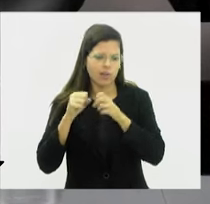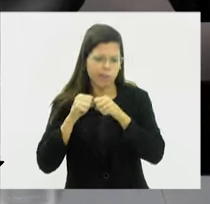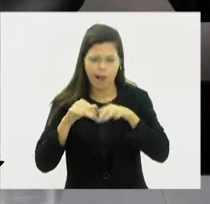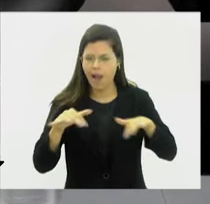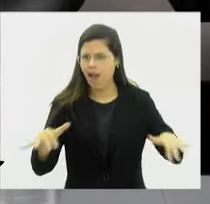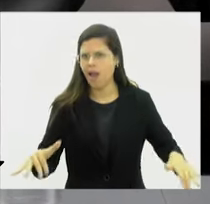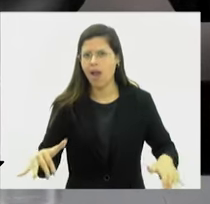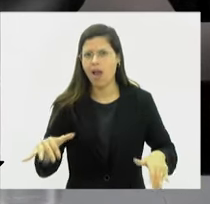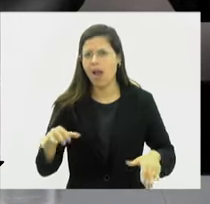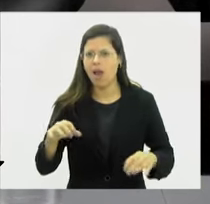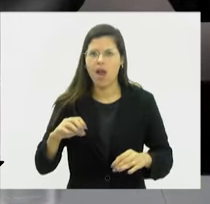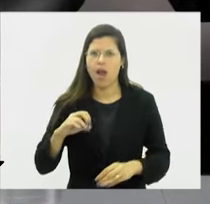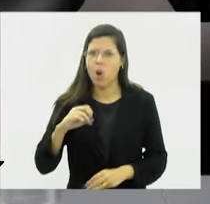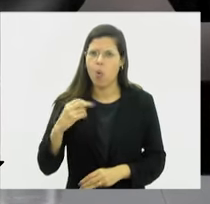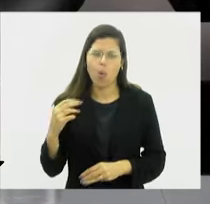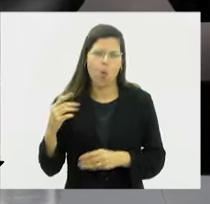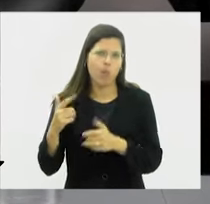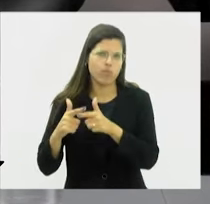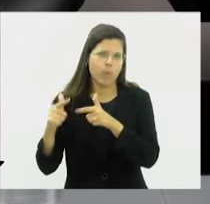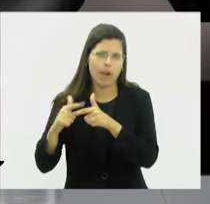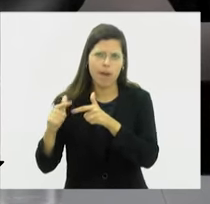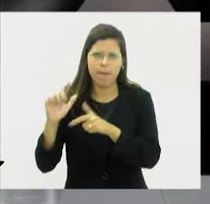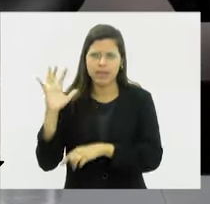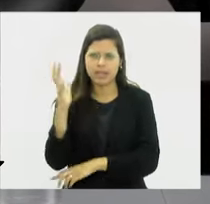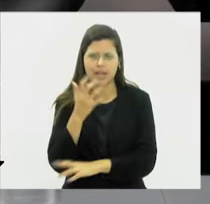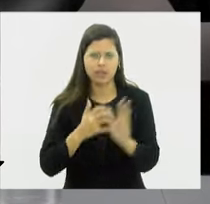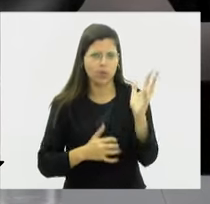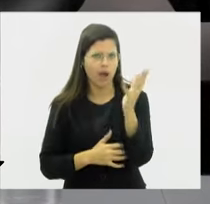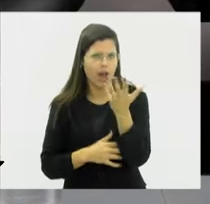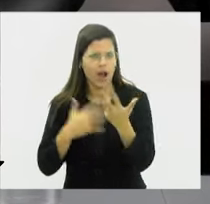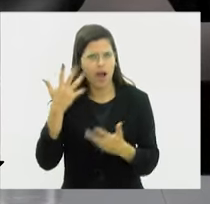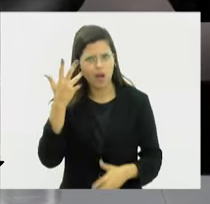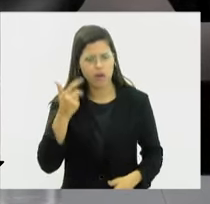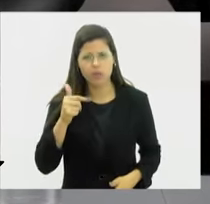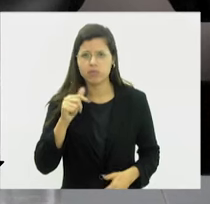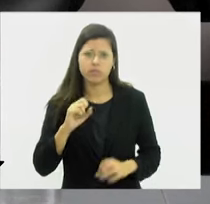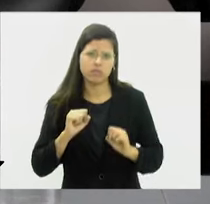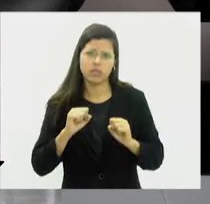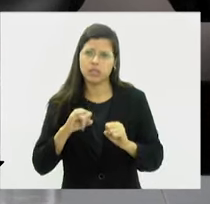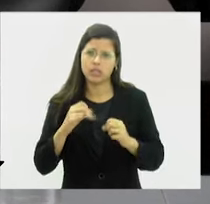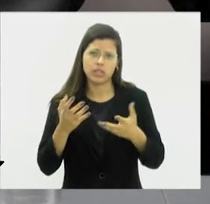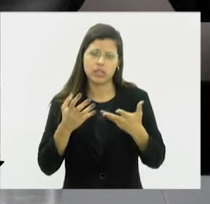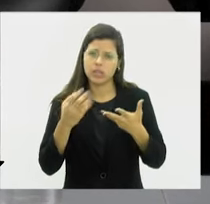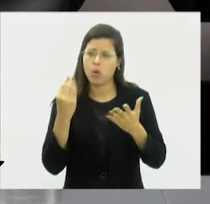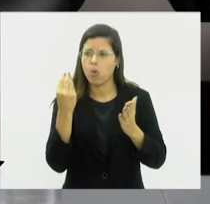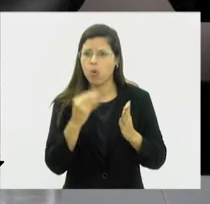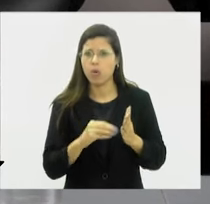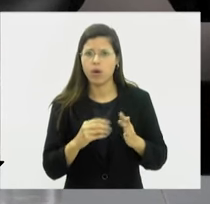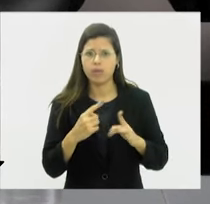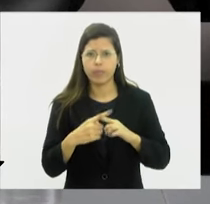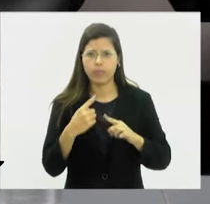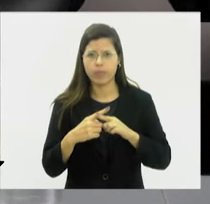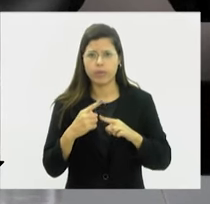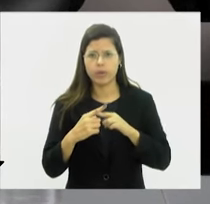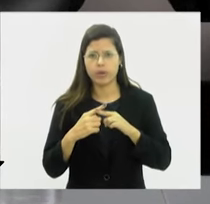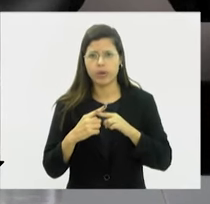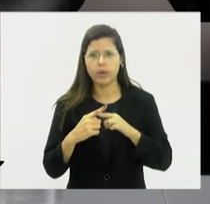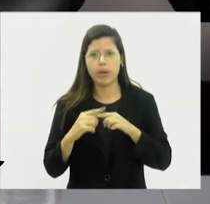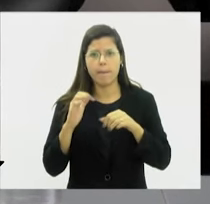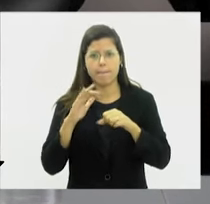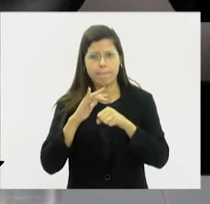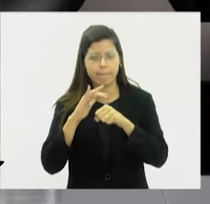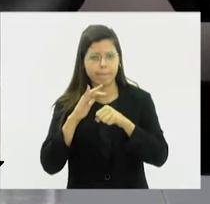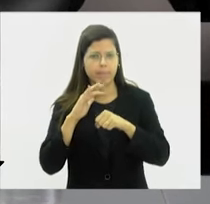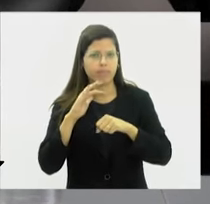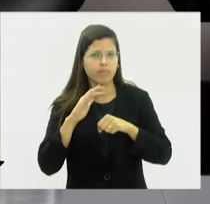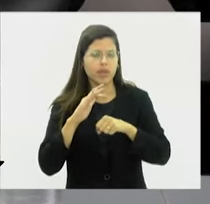ampla. Mas se quiser pontuar, né, porque a pandemia e endemia é